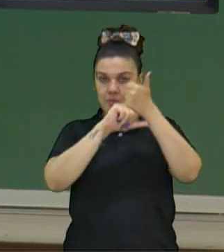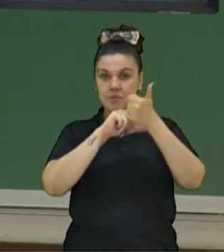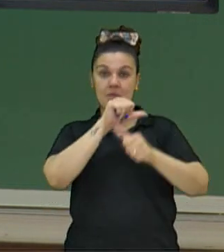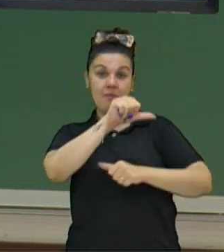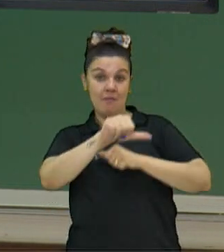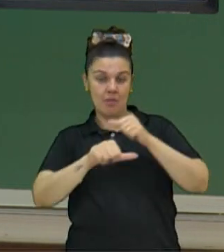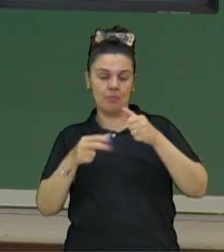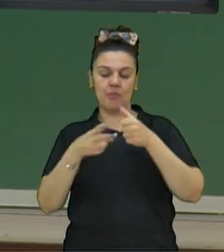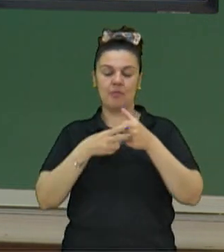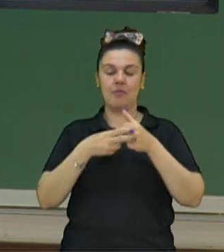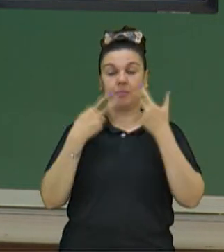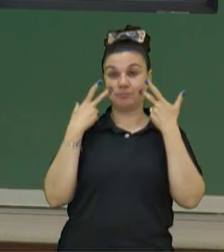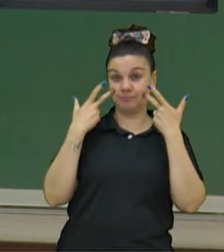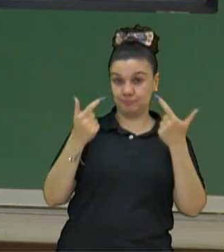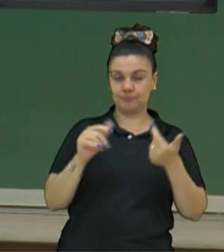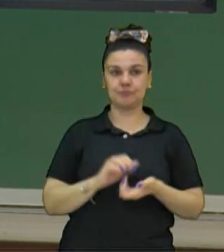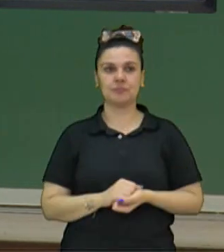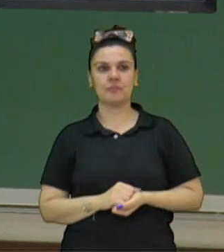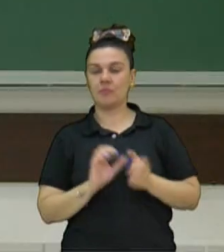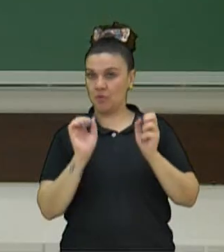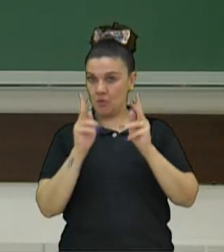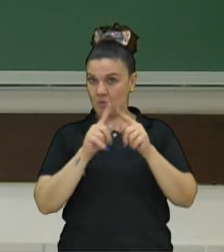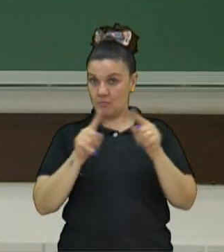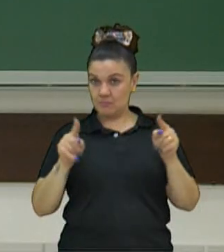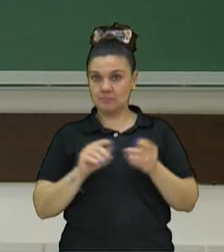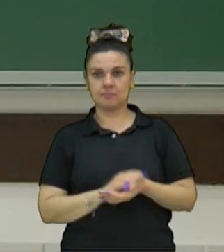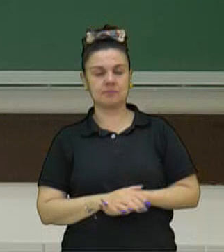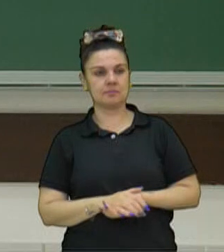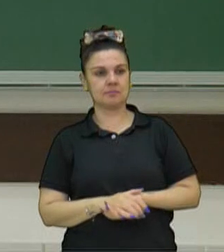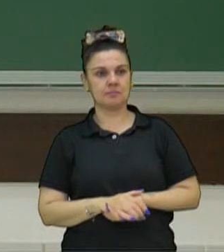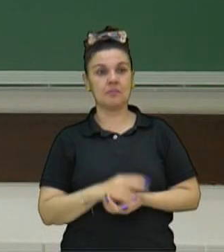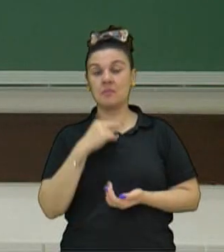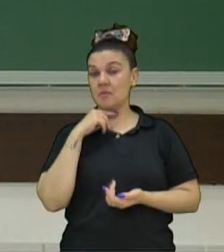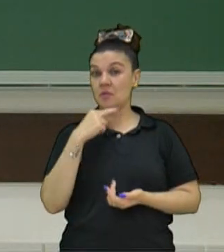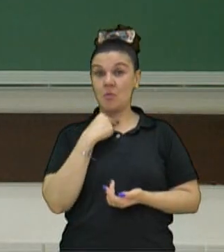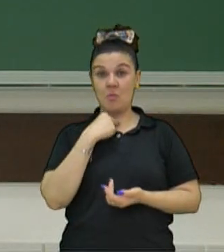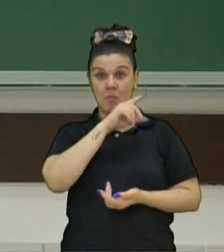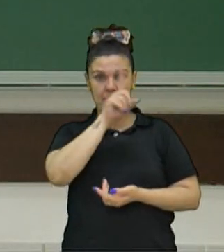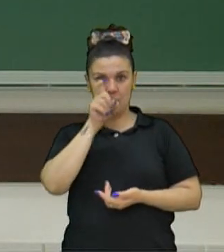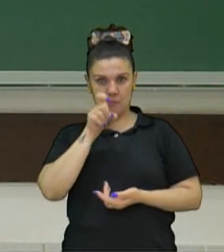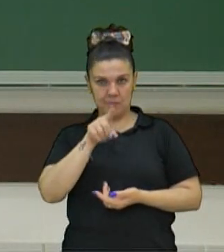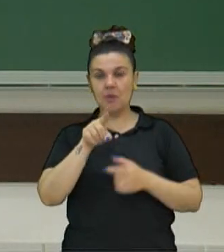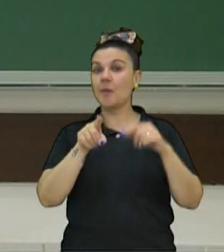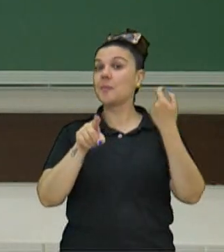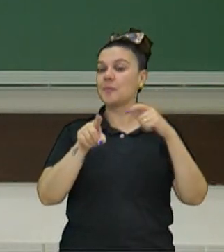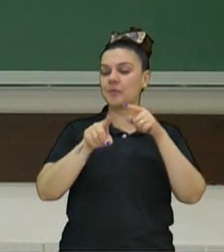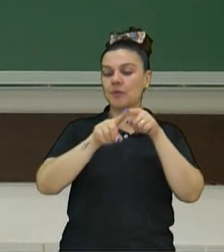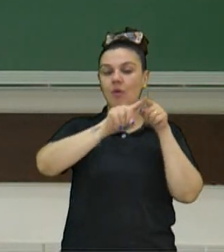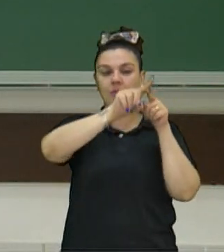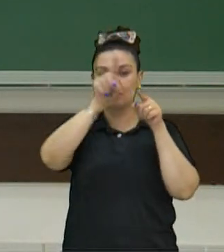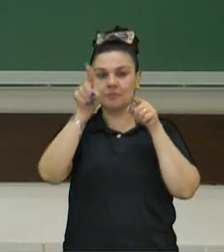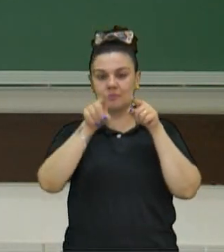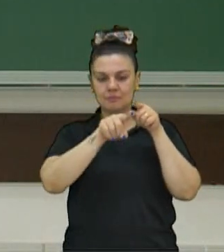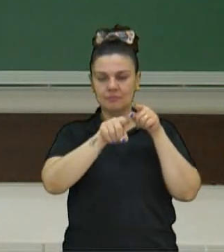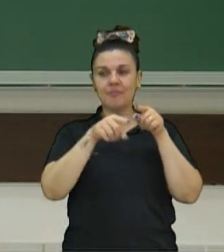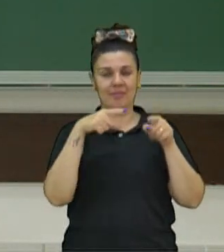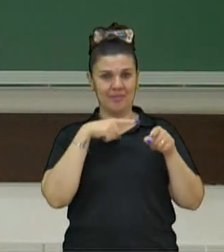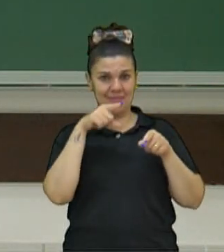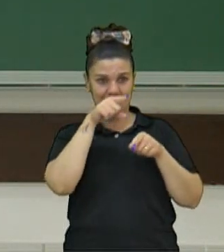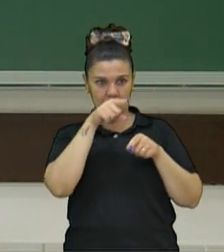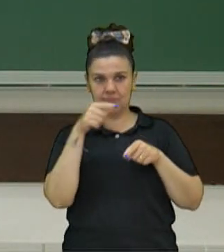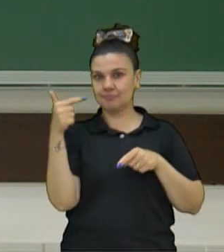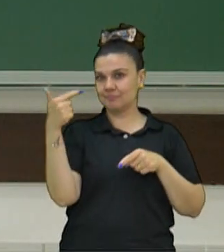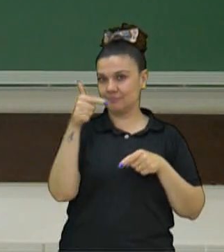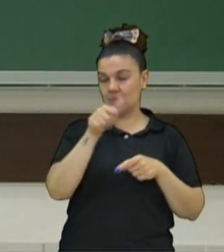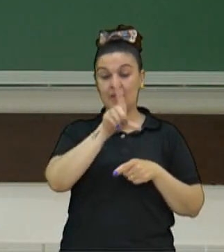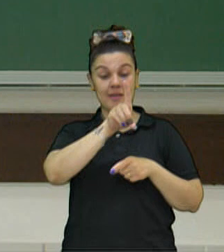volta ao normal, certo? Tudo certinho? Não poderia ser interrogativa, porque interrogativa precisa do ponto de interrogação e o did